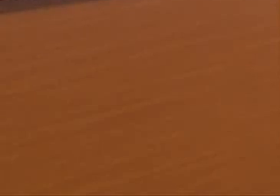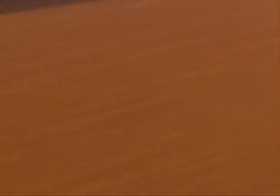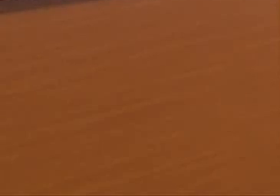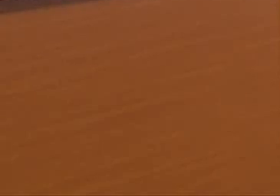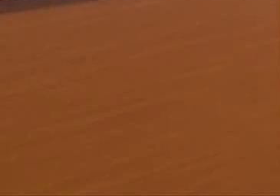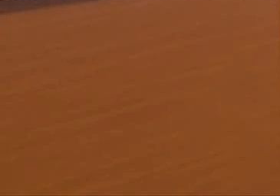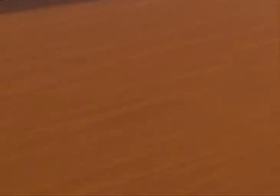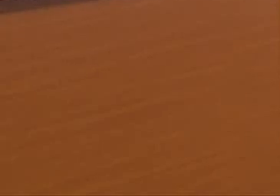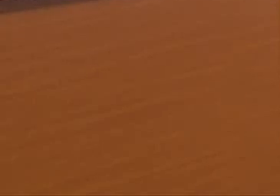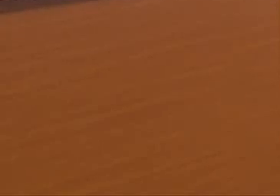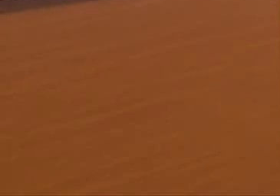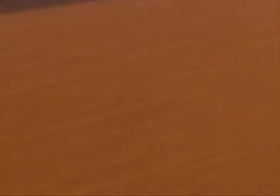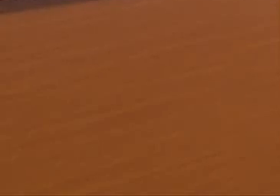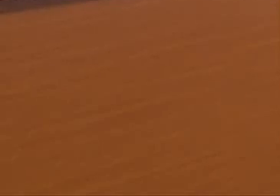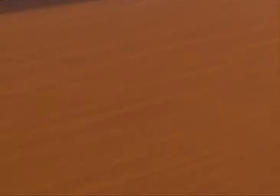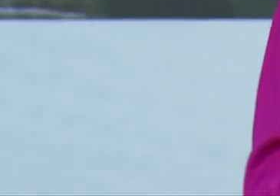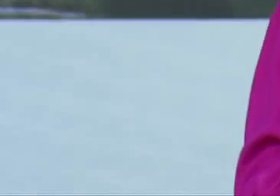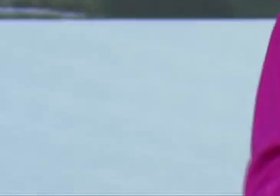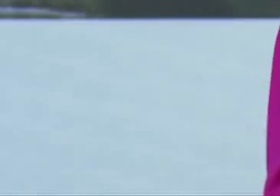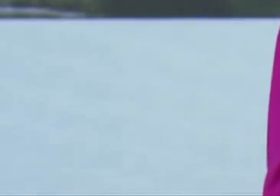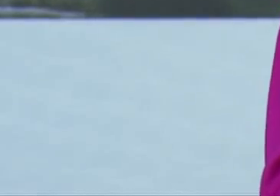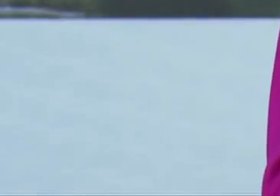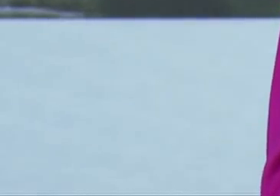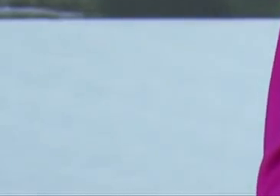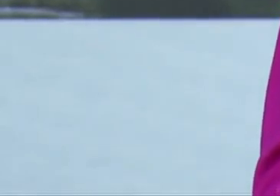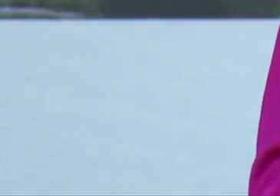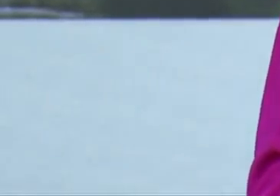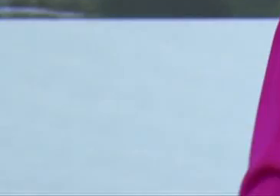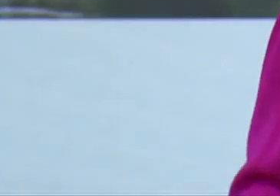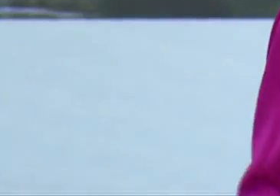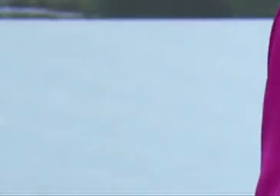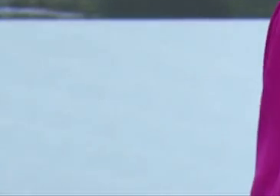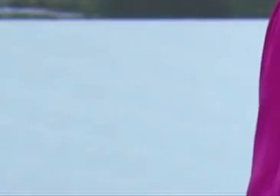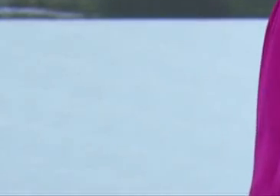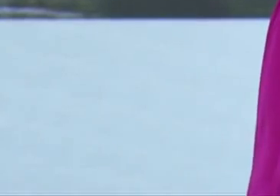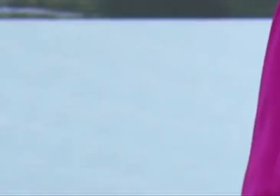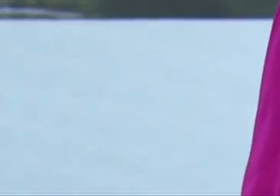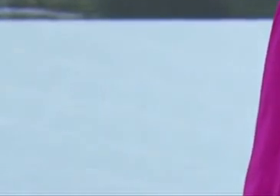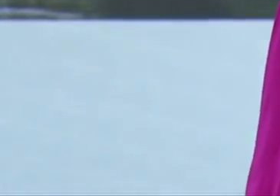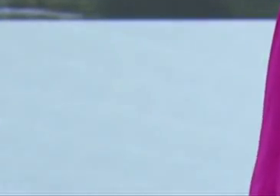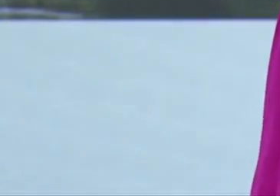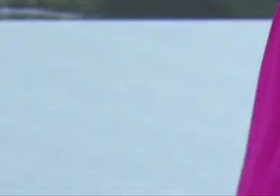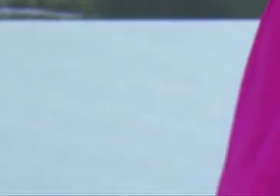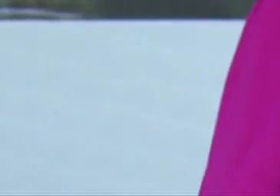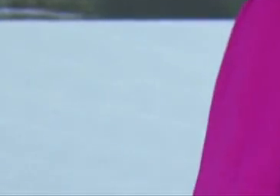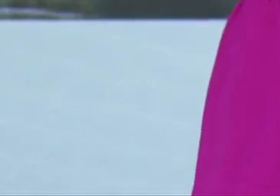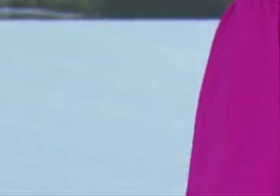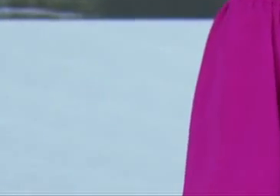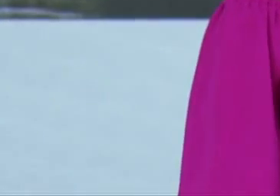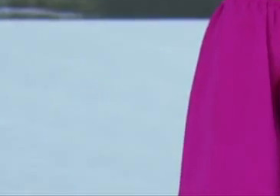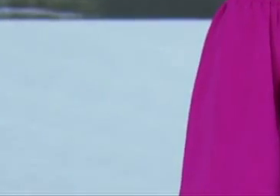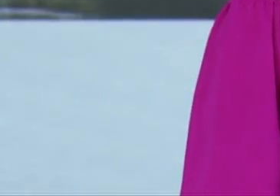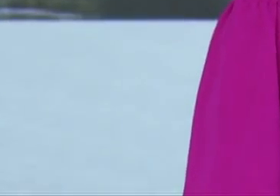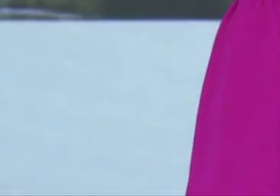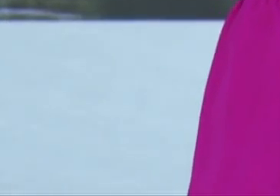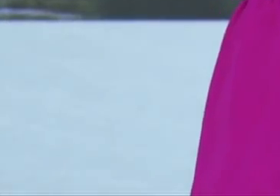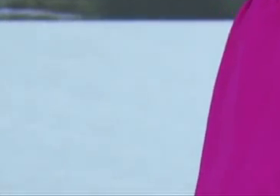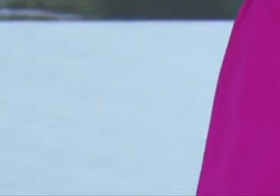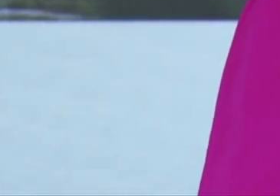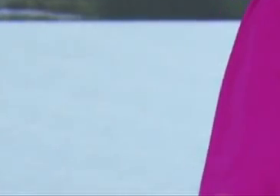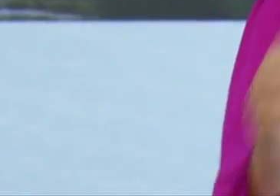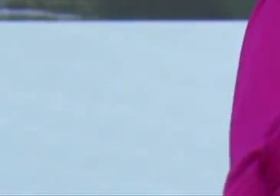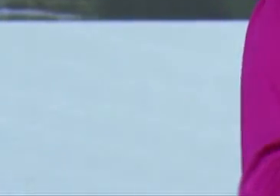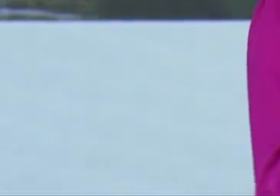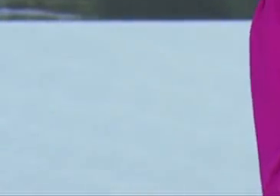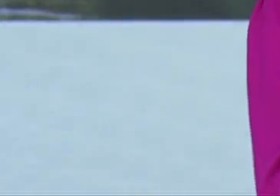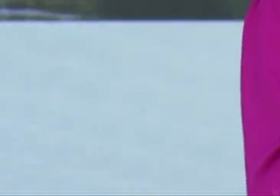Bom dia novamente a todos que estão no plenário, vereadores, vereadora, quem nos acompanha pela TV Câmara, a imprensa